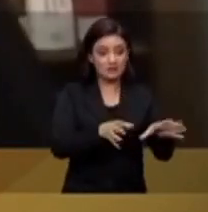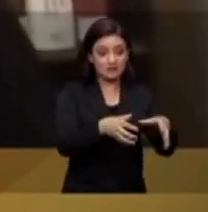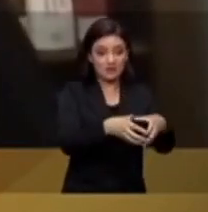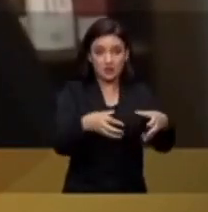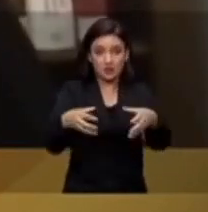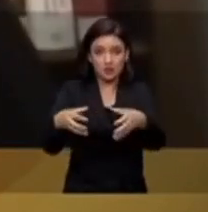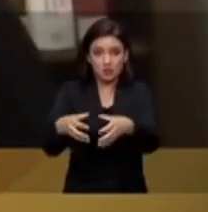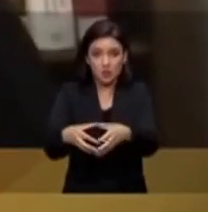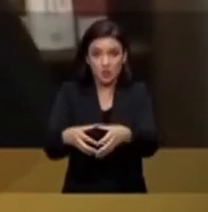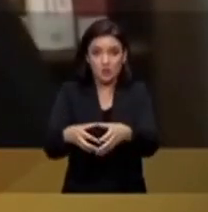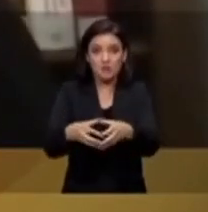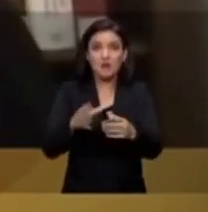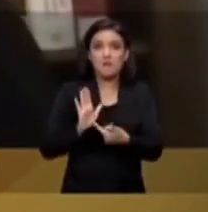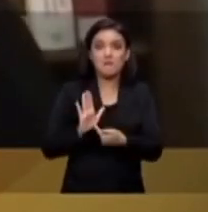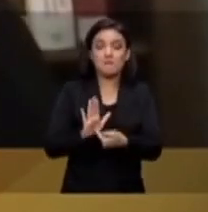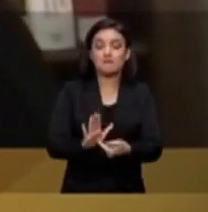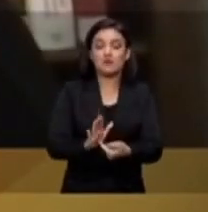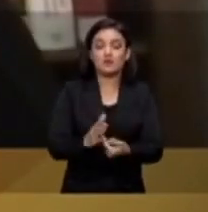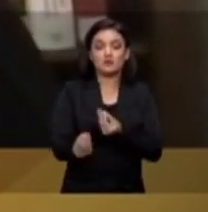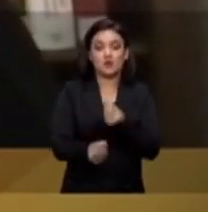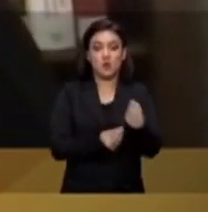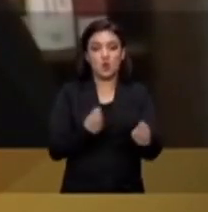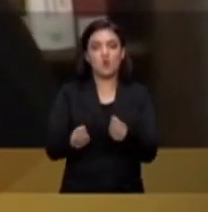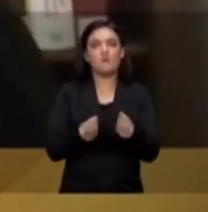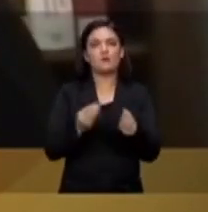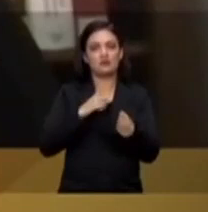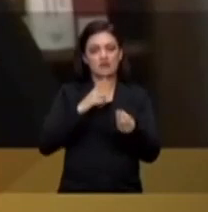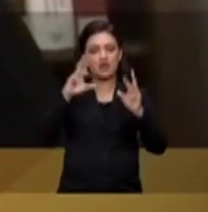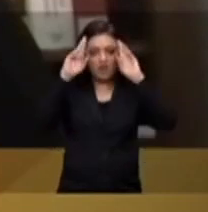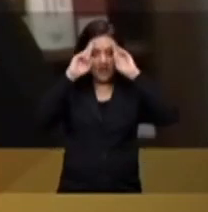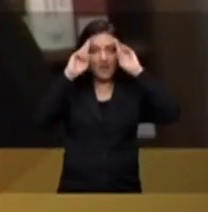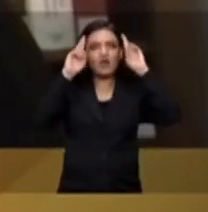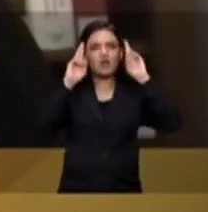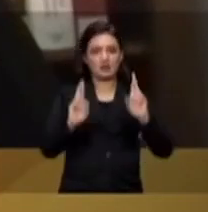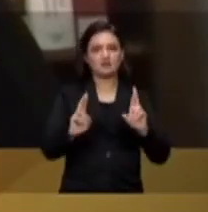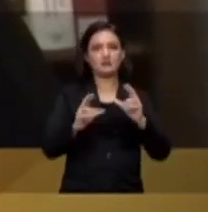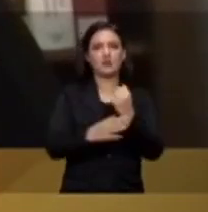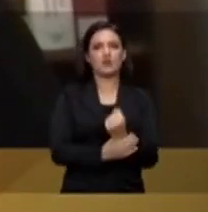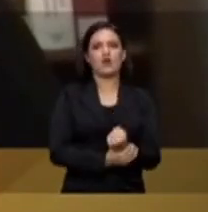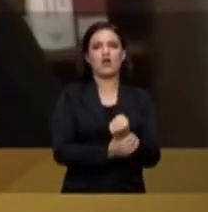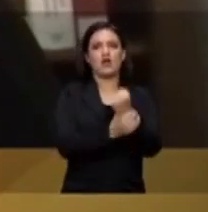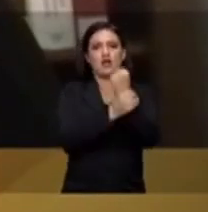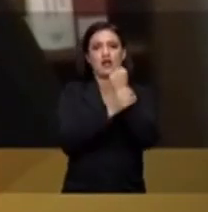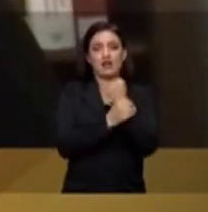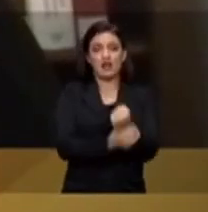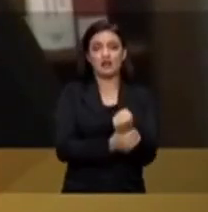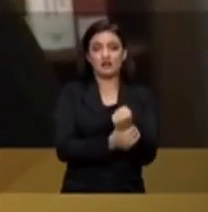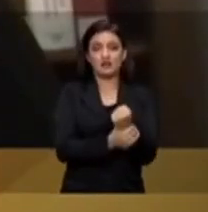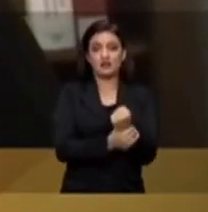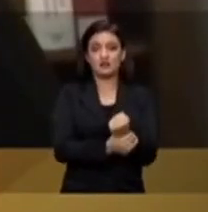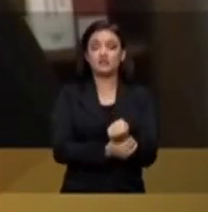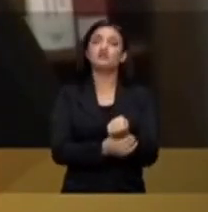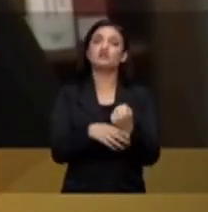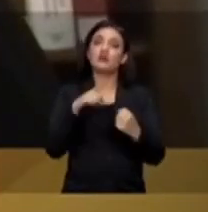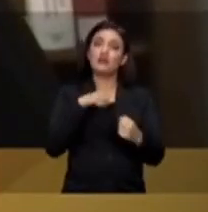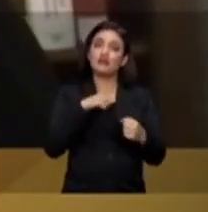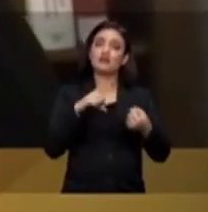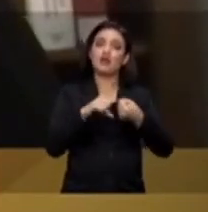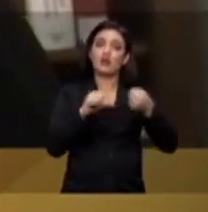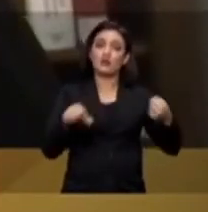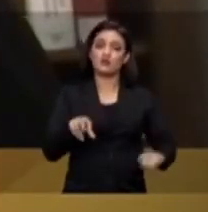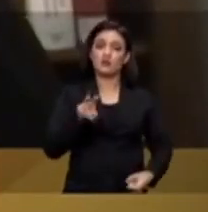turmas reflete o respeito à garantia fundamental do juiz natural, a qual se fundamenta no